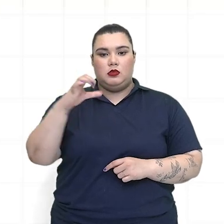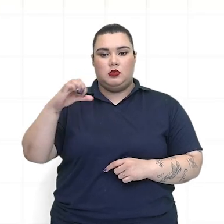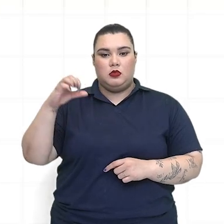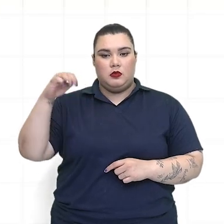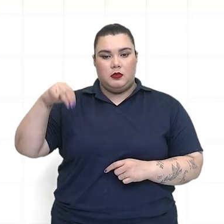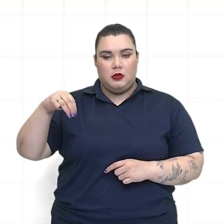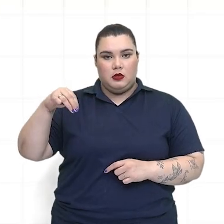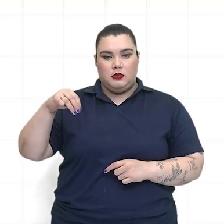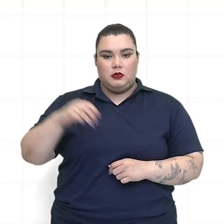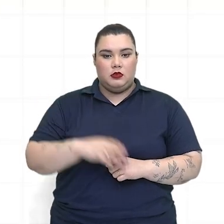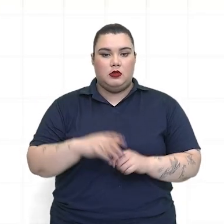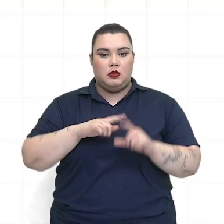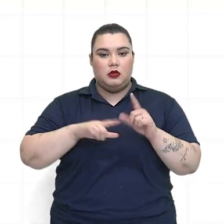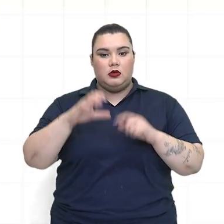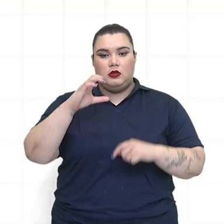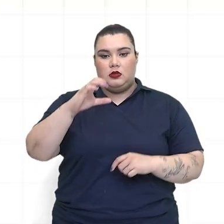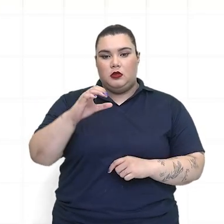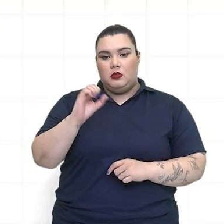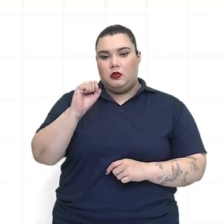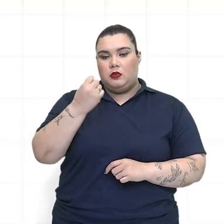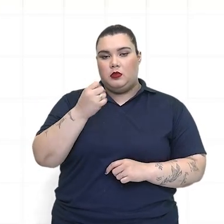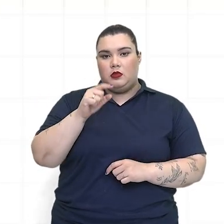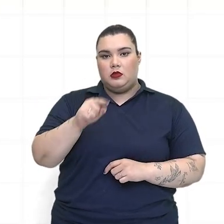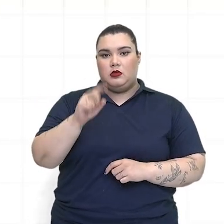4.289 metros. Letra C,